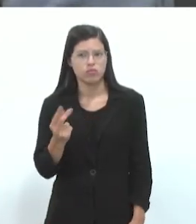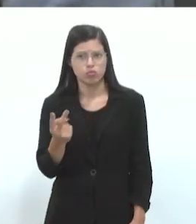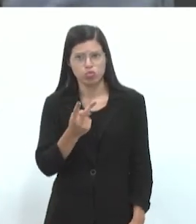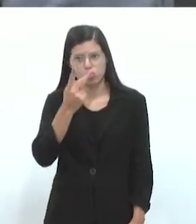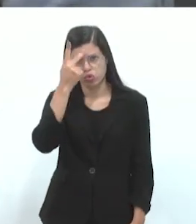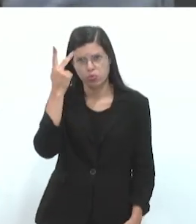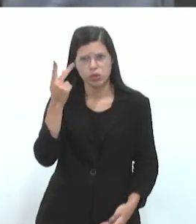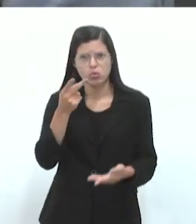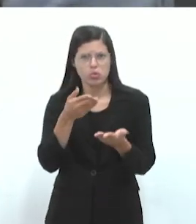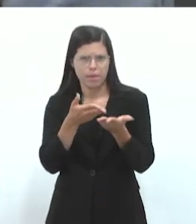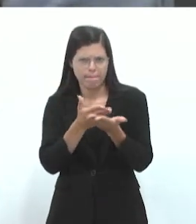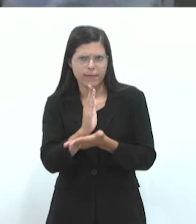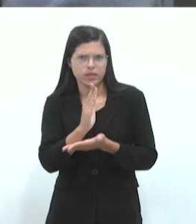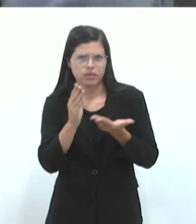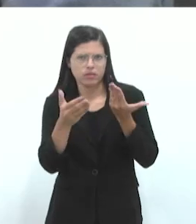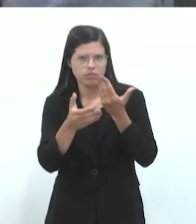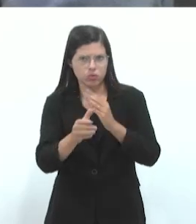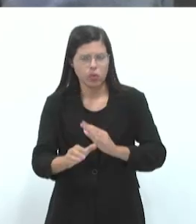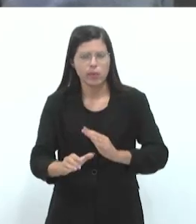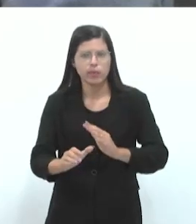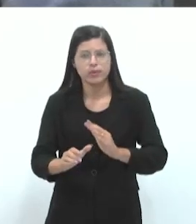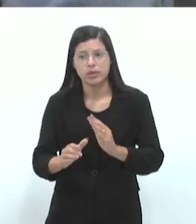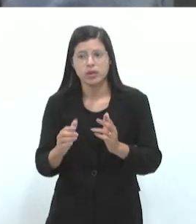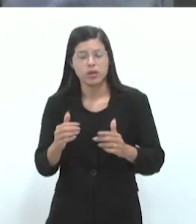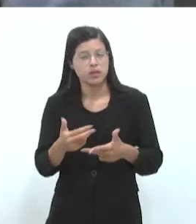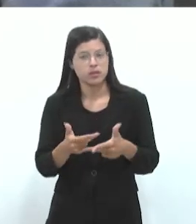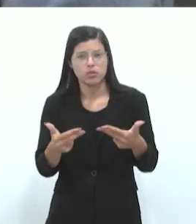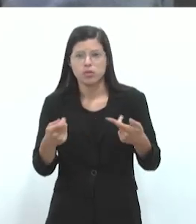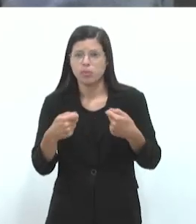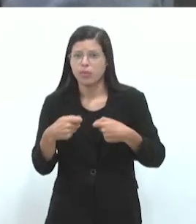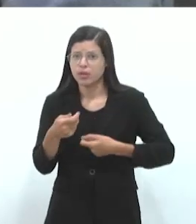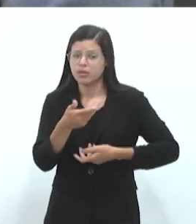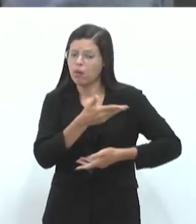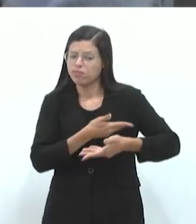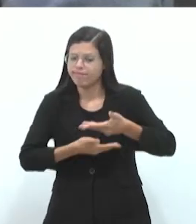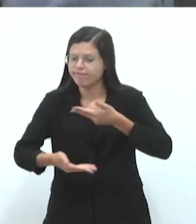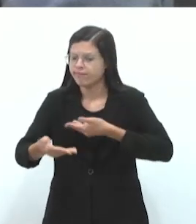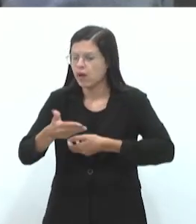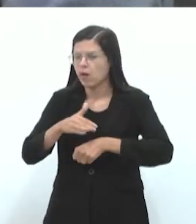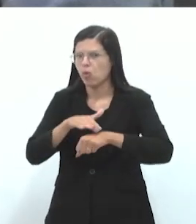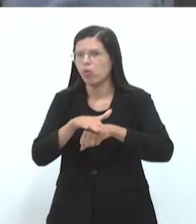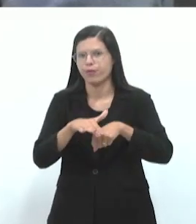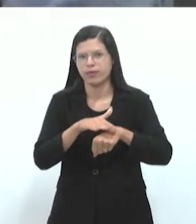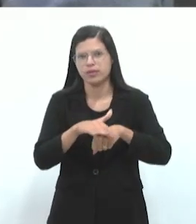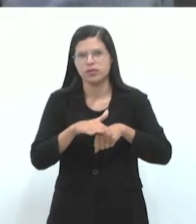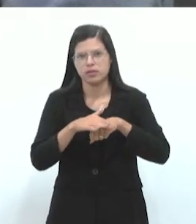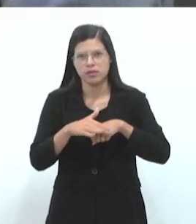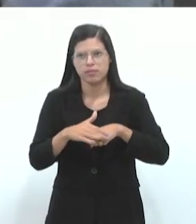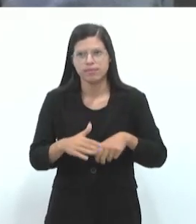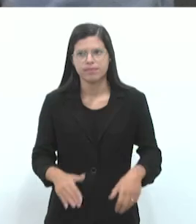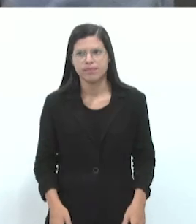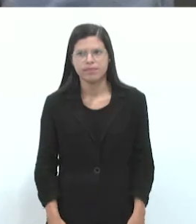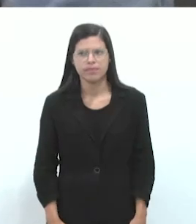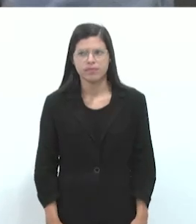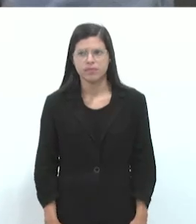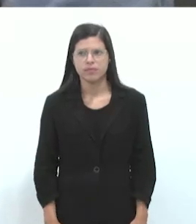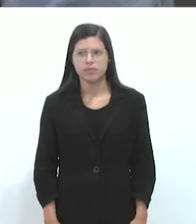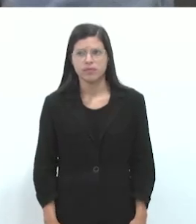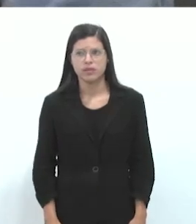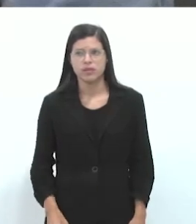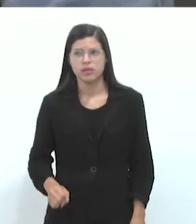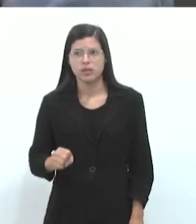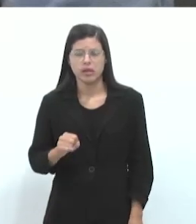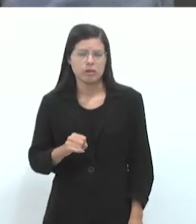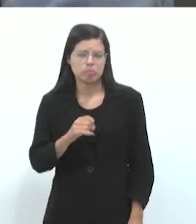pessoas que passaram no concurso público. Então, essas coisas têm que ser harmônicas, têm que ser conversadas. Perfeito. Senão, cada